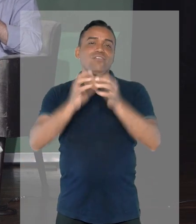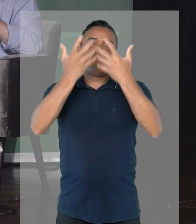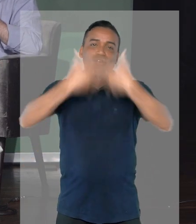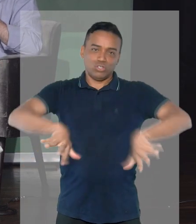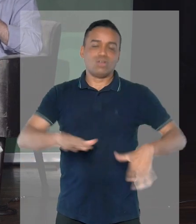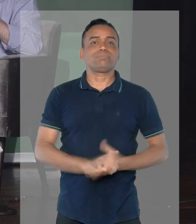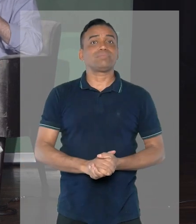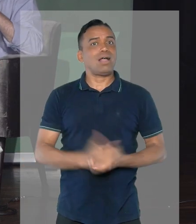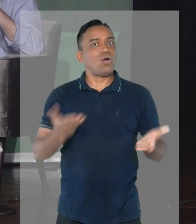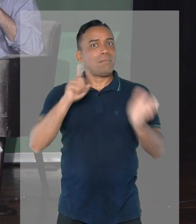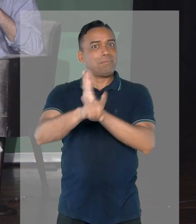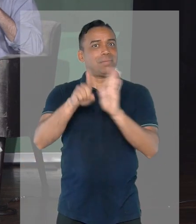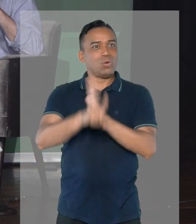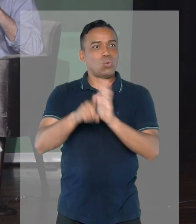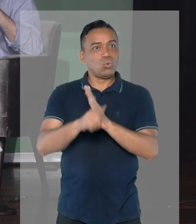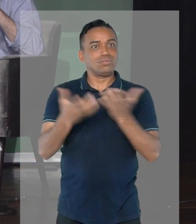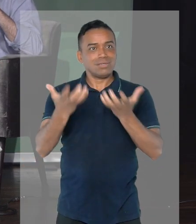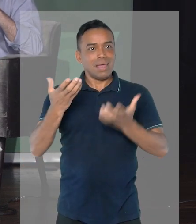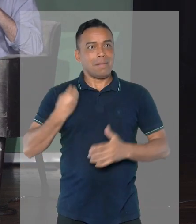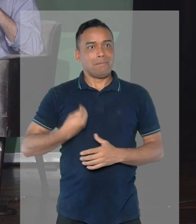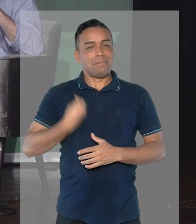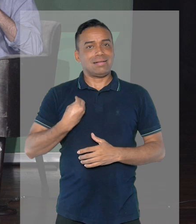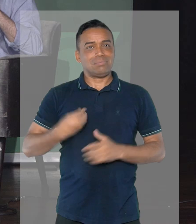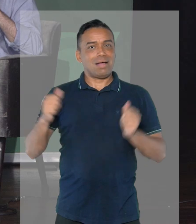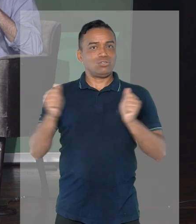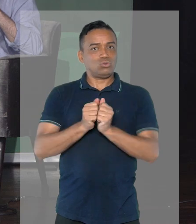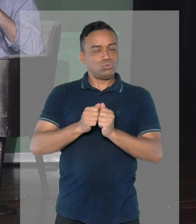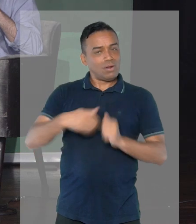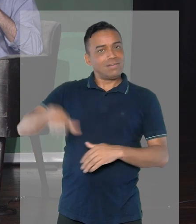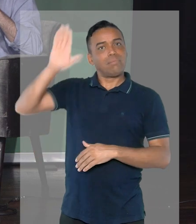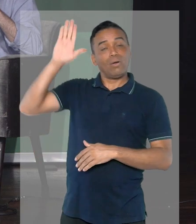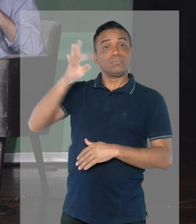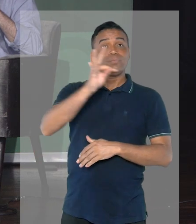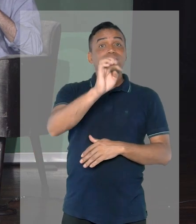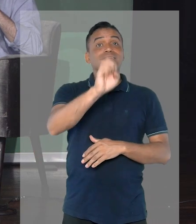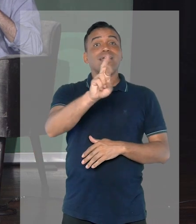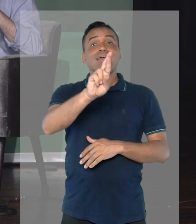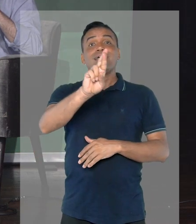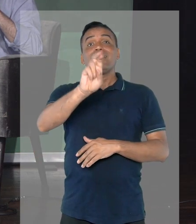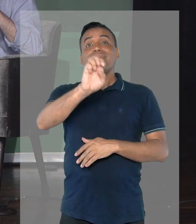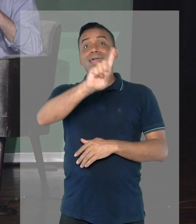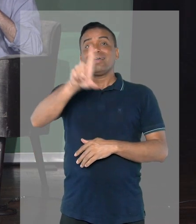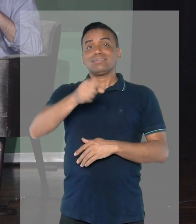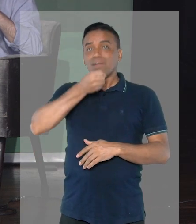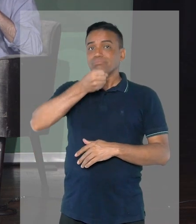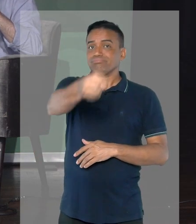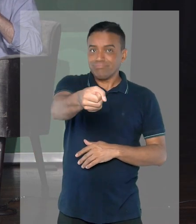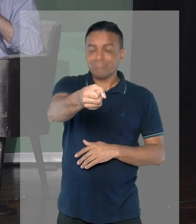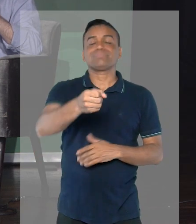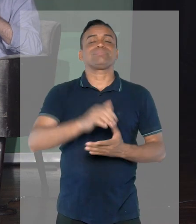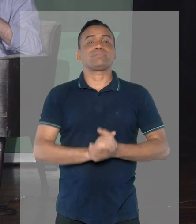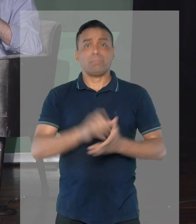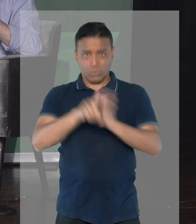Agora a gente vai passar para as perguntas. Quem quiser participar junto, só levantar a mão, que a Tereza está aqui com o microfone. Quer